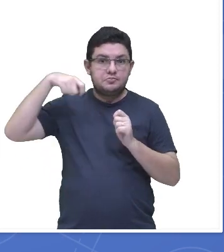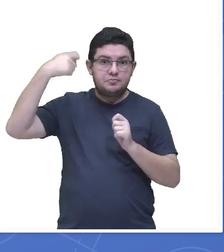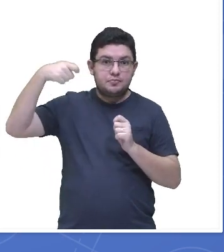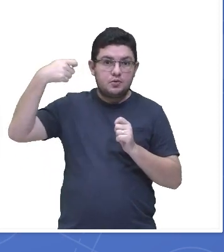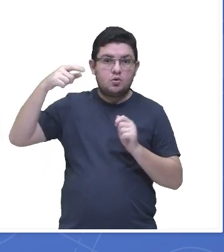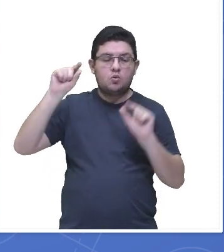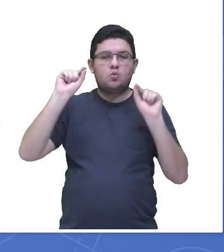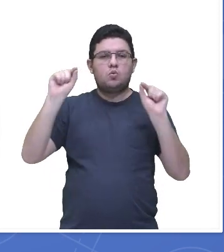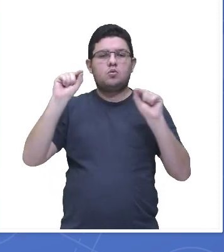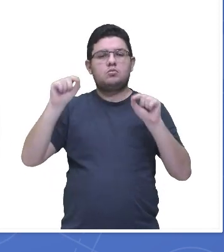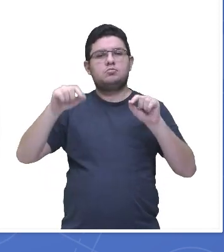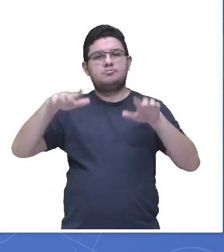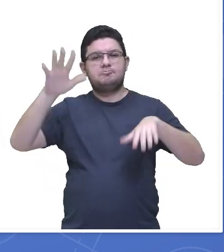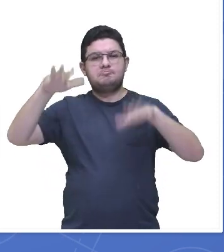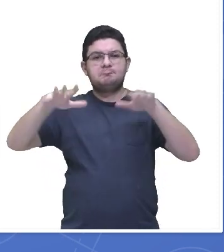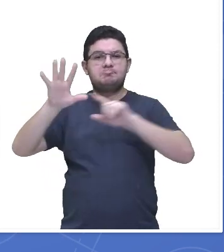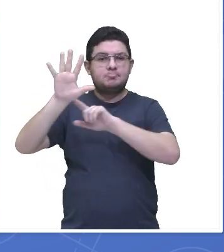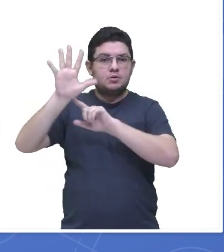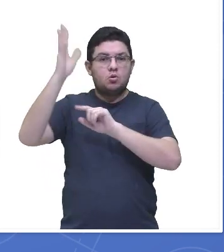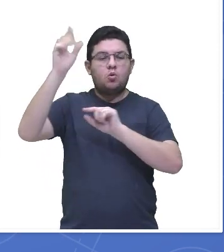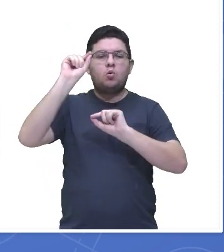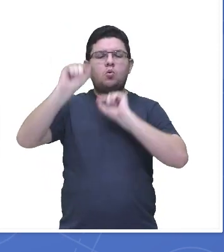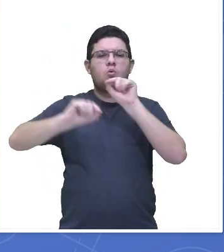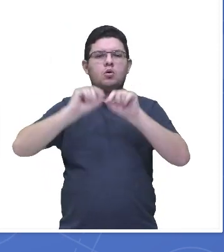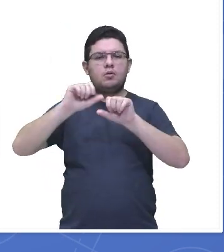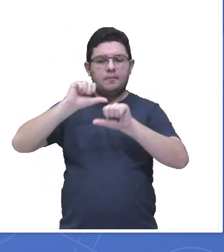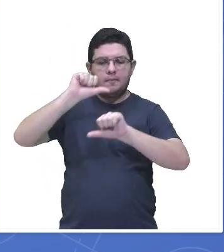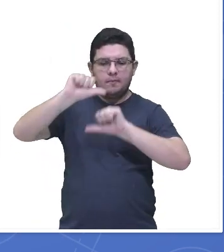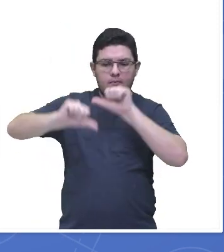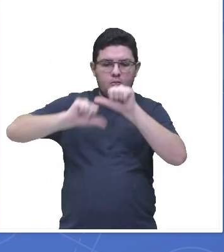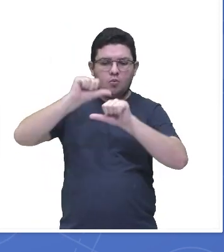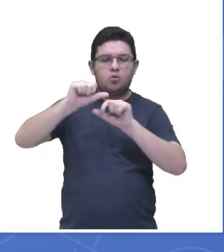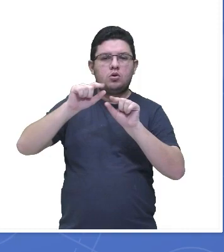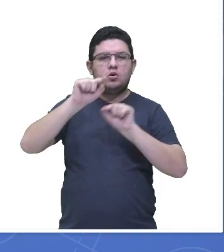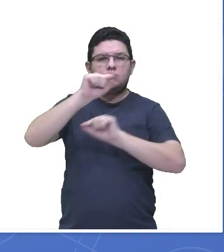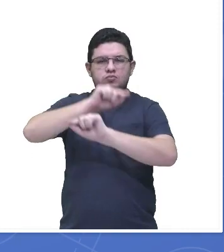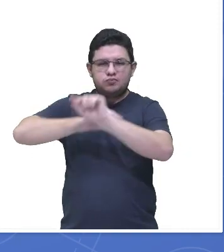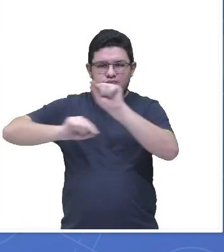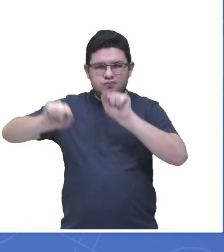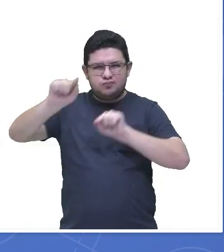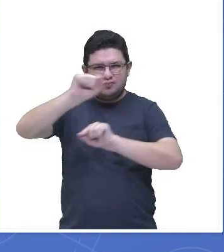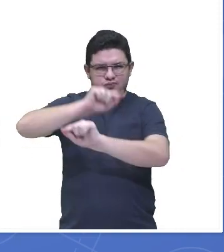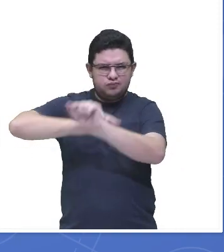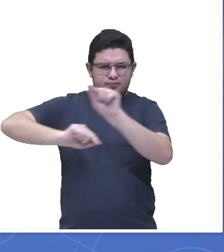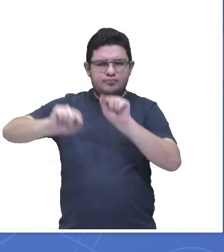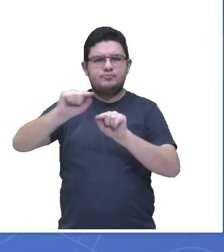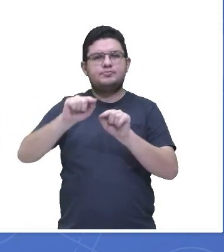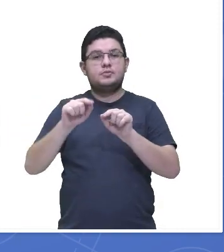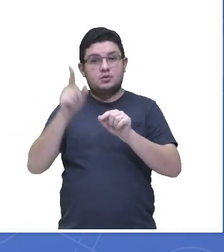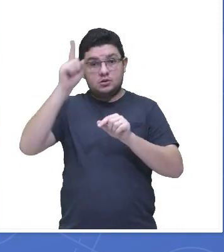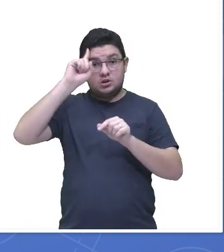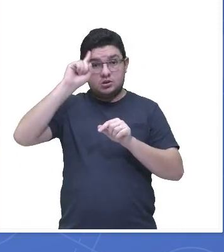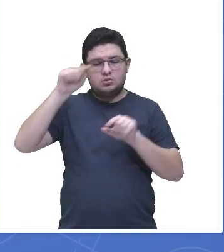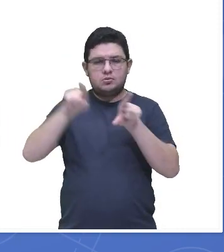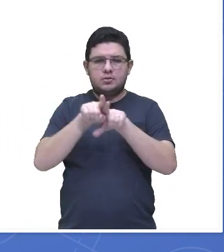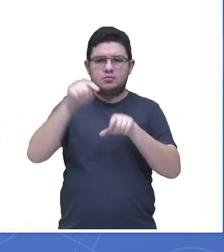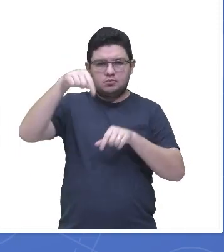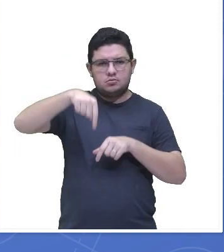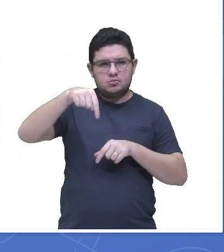sobre essa situação aí das correntes de convecção que acontecem no nosso dia a dia e aqui na nossa região. Vamos